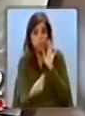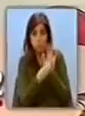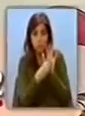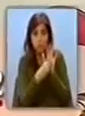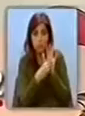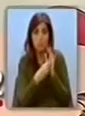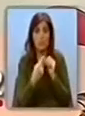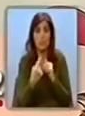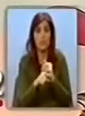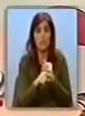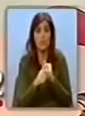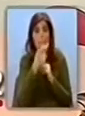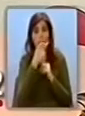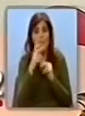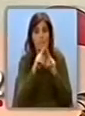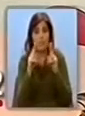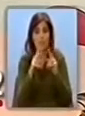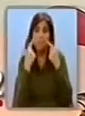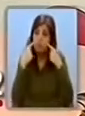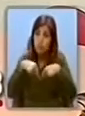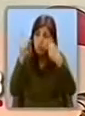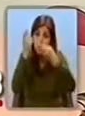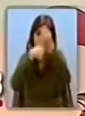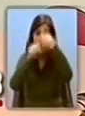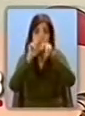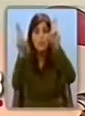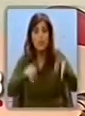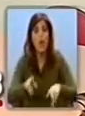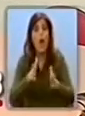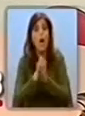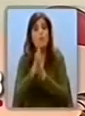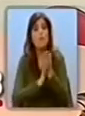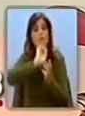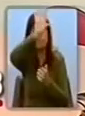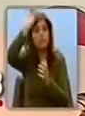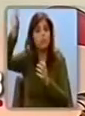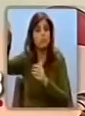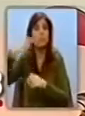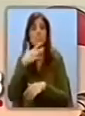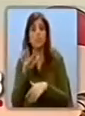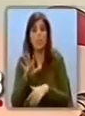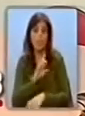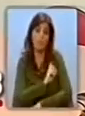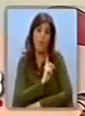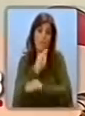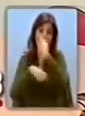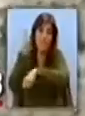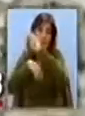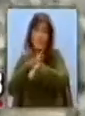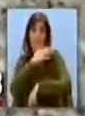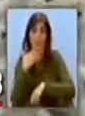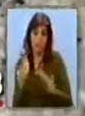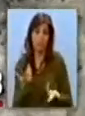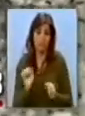expressão internacional do produto e, portanto, a utilização em vários países, o potencial de negócio também acaba por ser interessante,